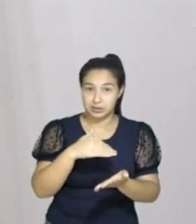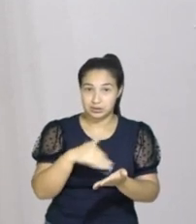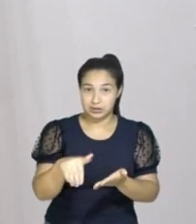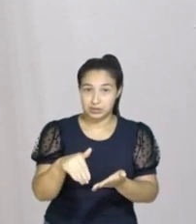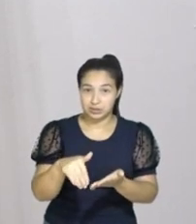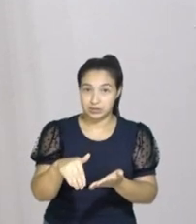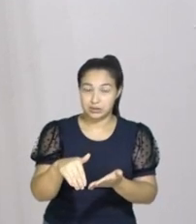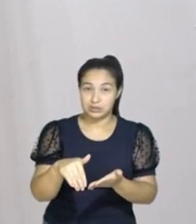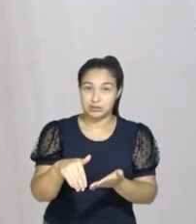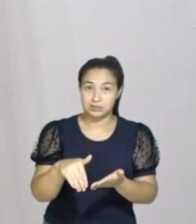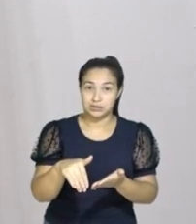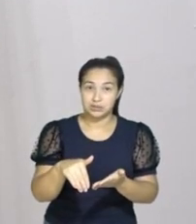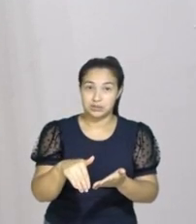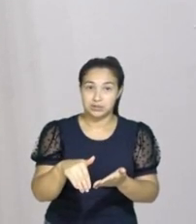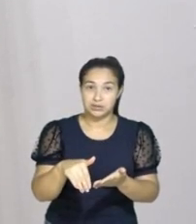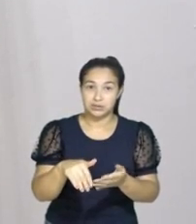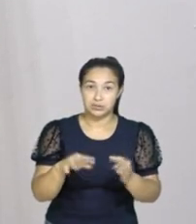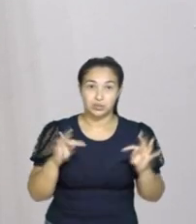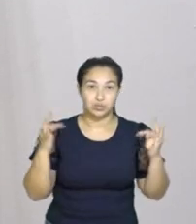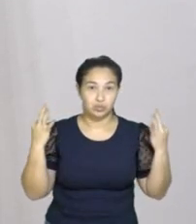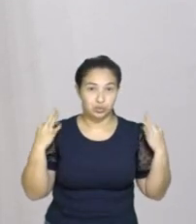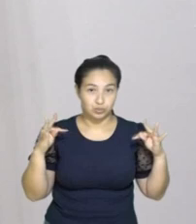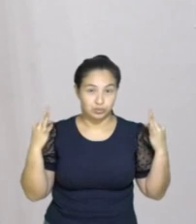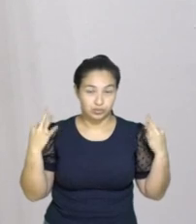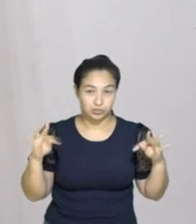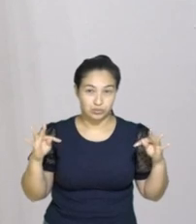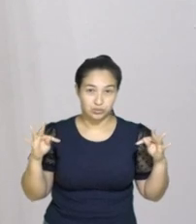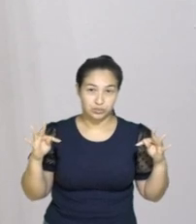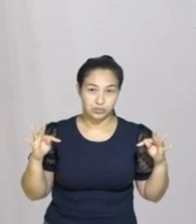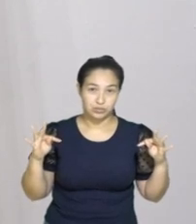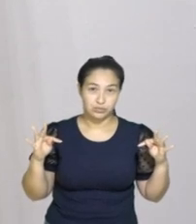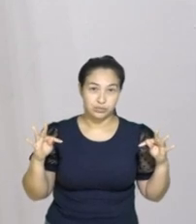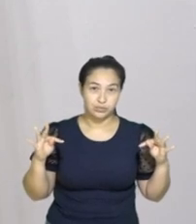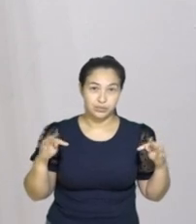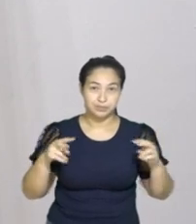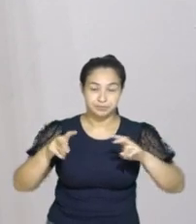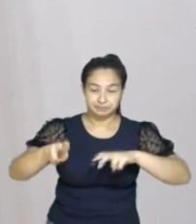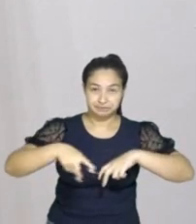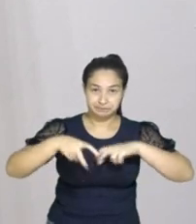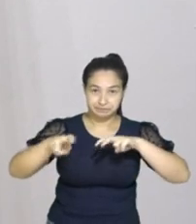de turismo agricultura